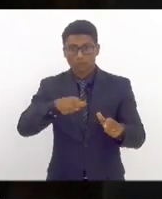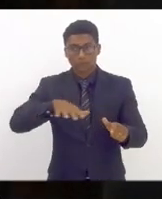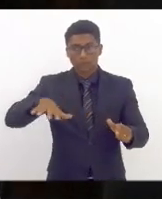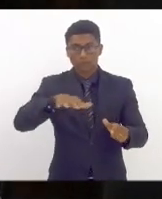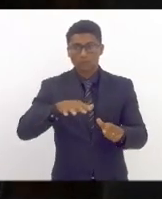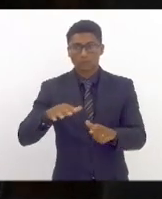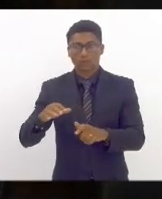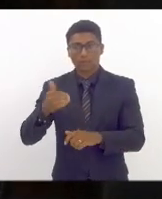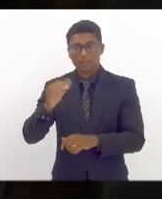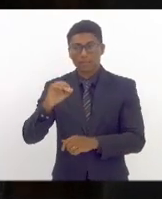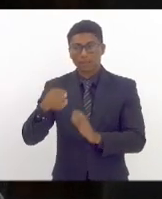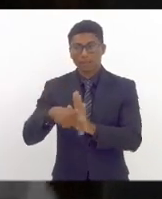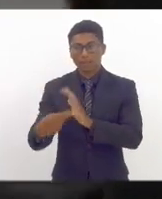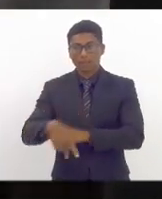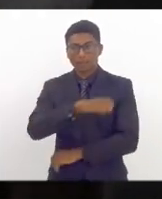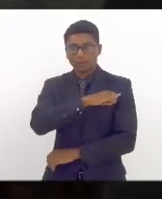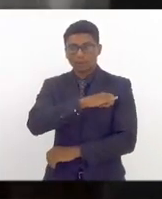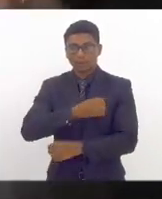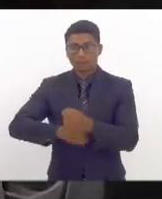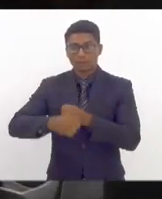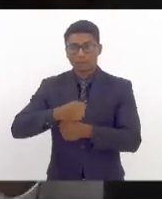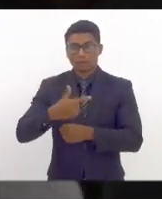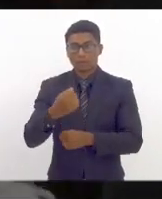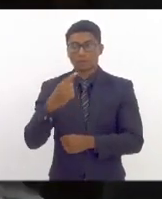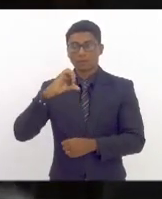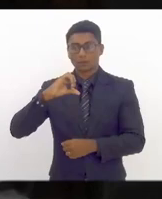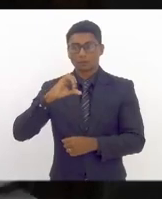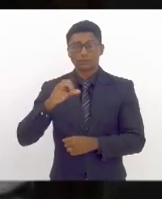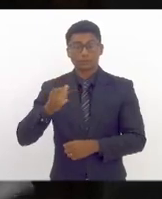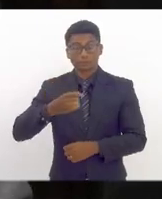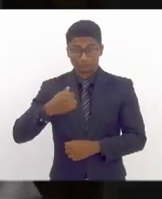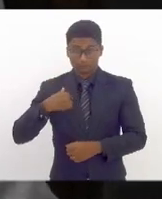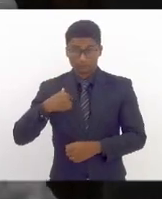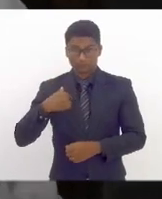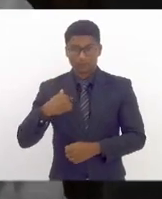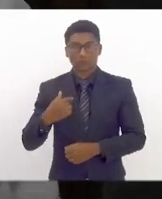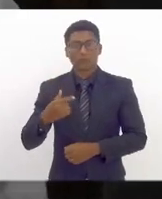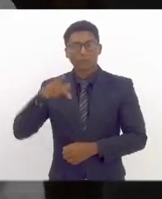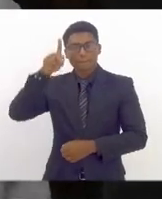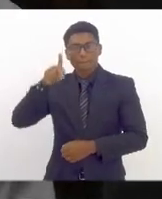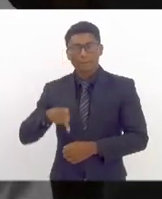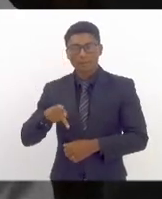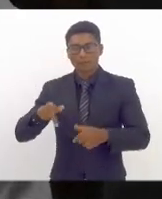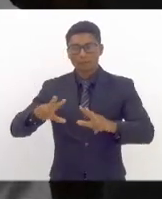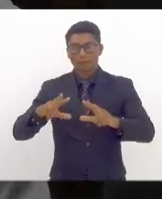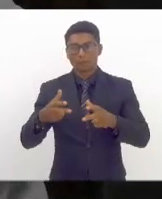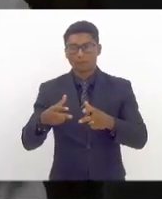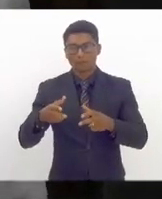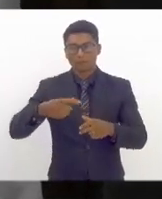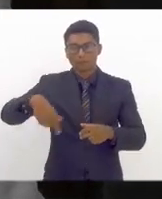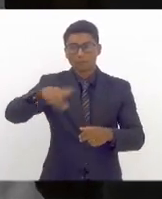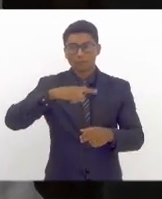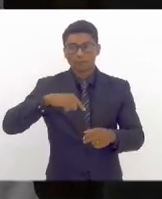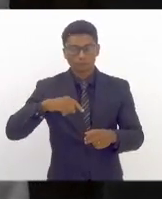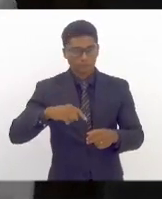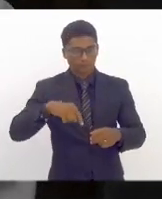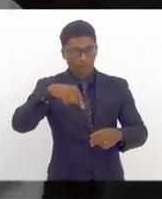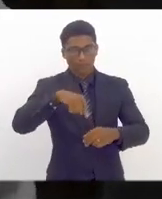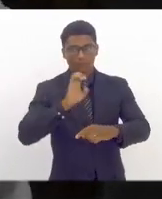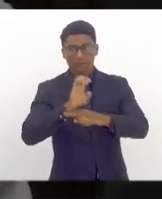em 2019 quando nós Assumimos a presidência da comissão dividimos o estado do Rio de Janeiro